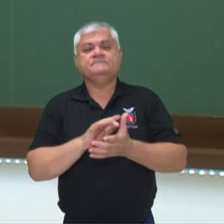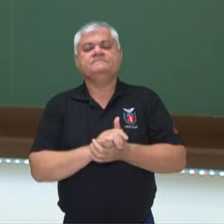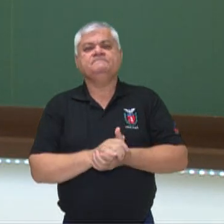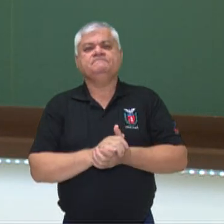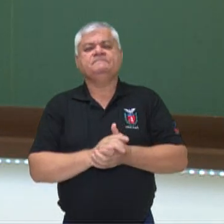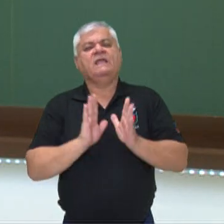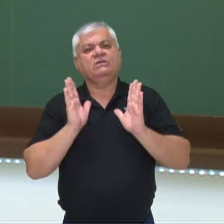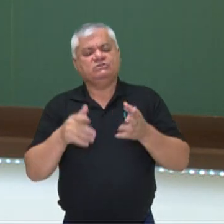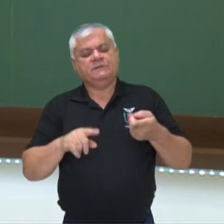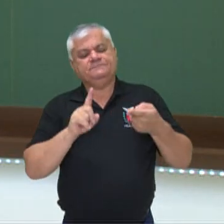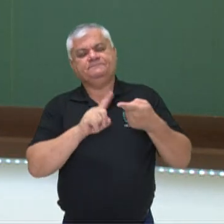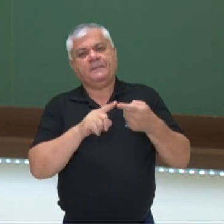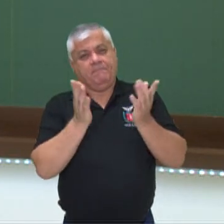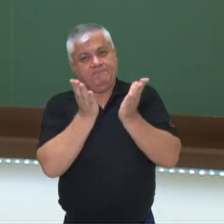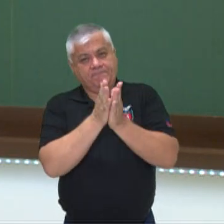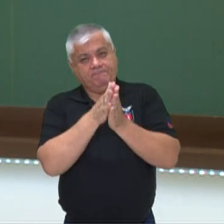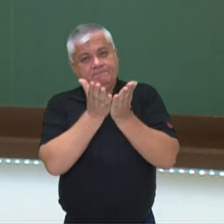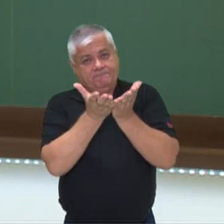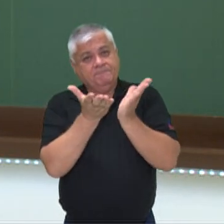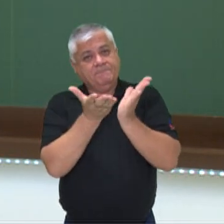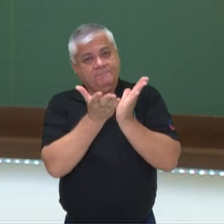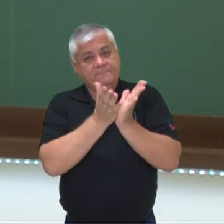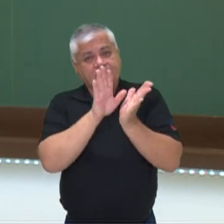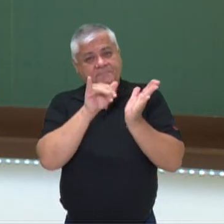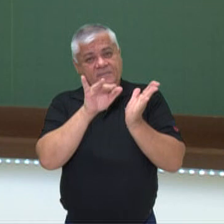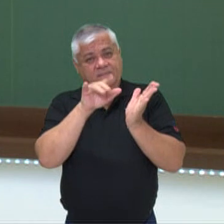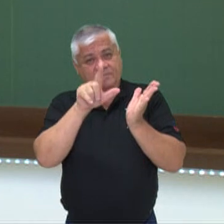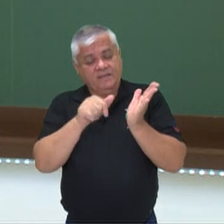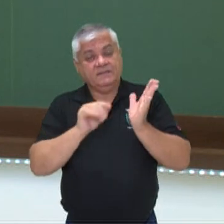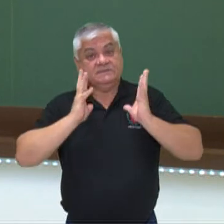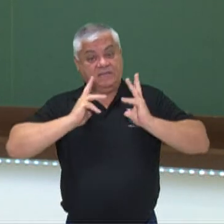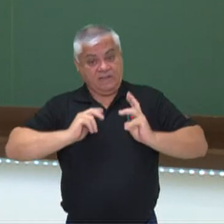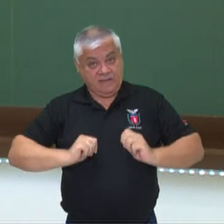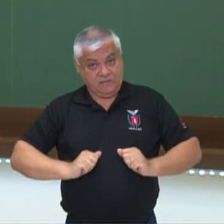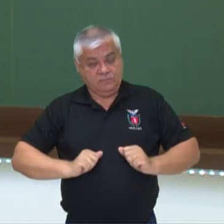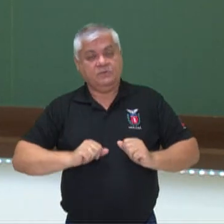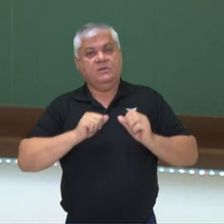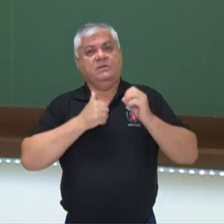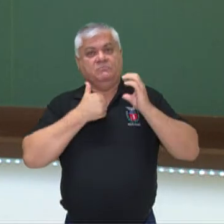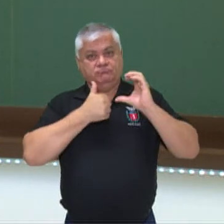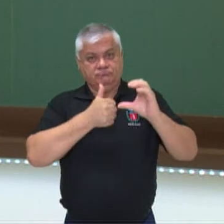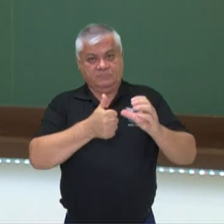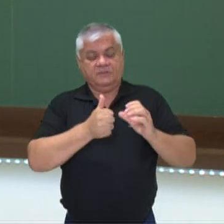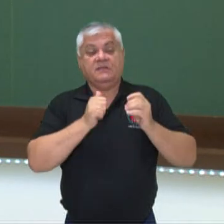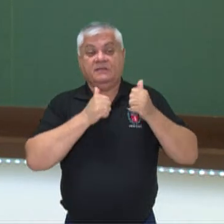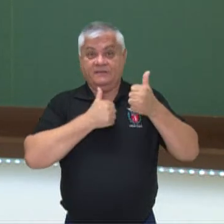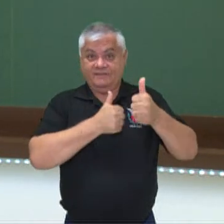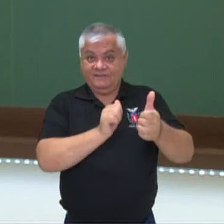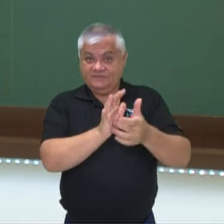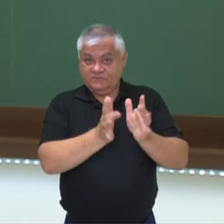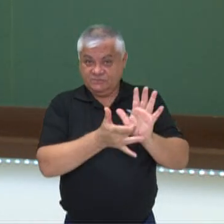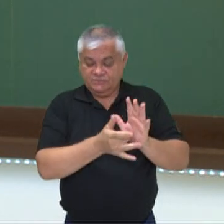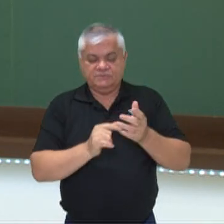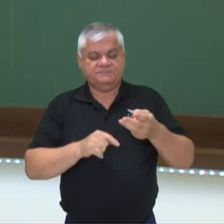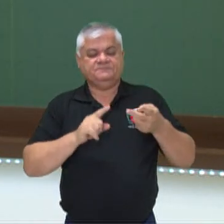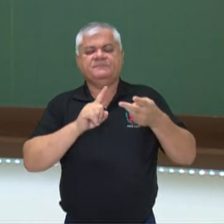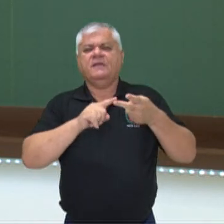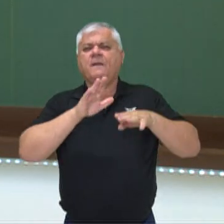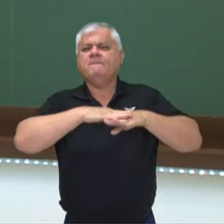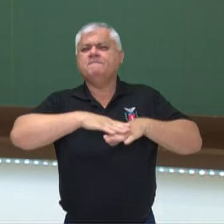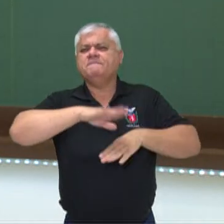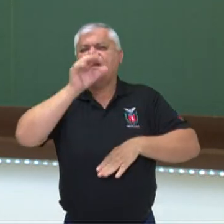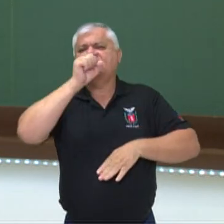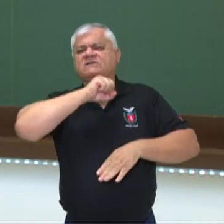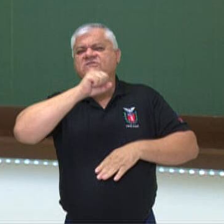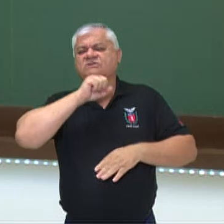falamos então da Bíblia, como o texto sagrado ocidental para os cristãos, do livro sagrado mais antigo, que é o Rig